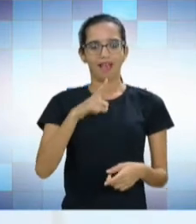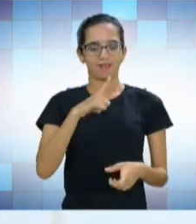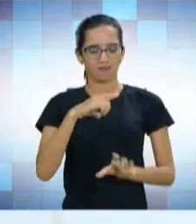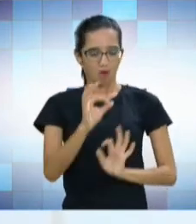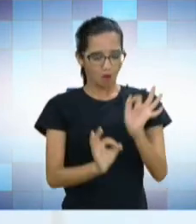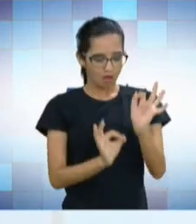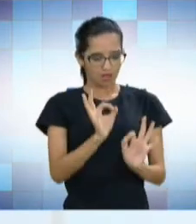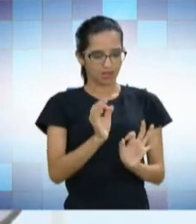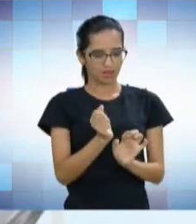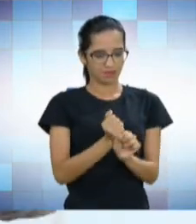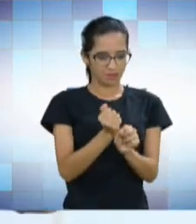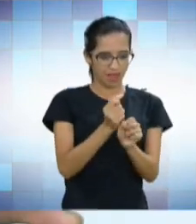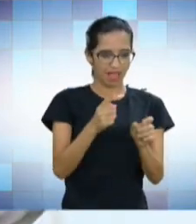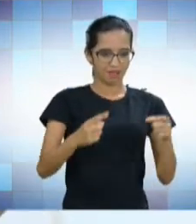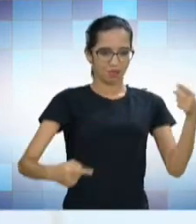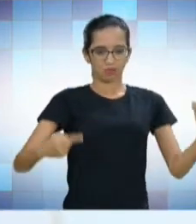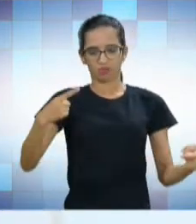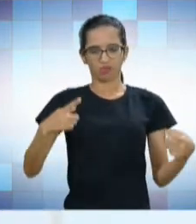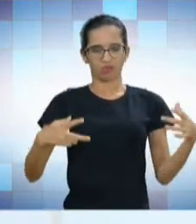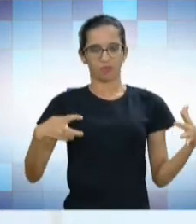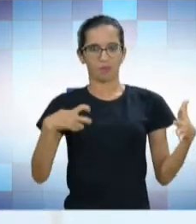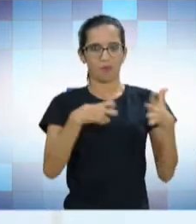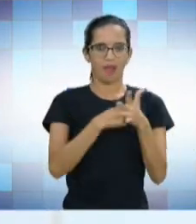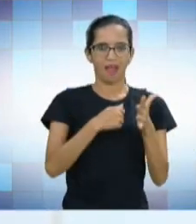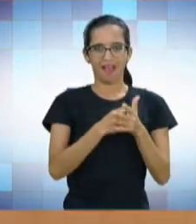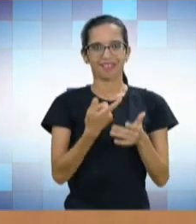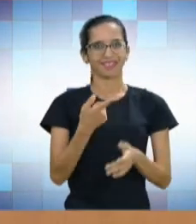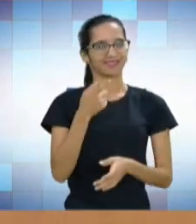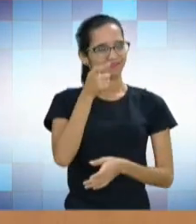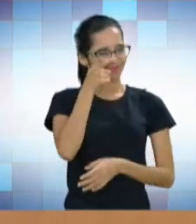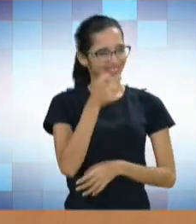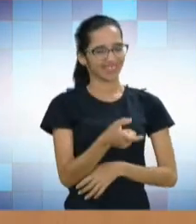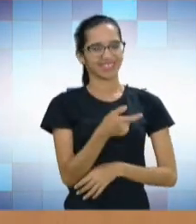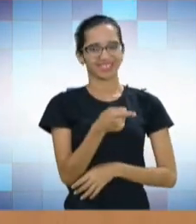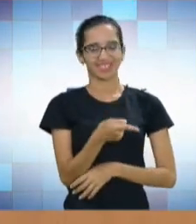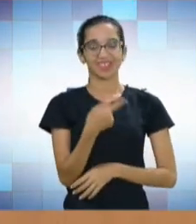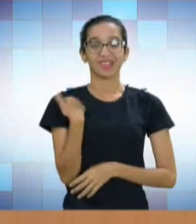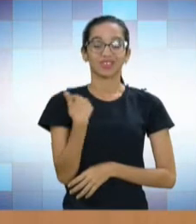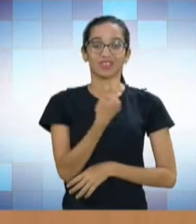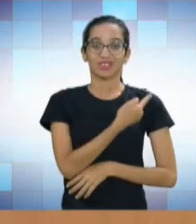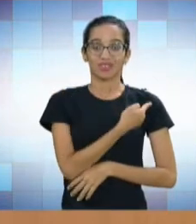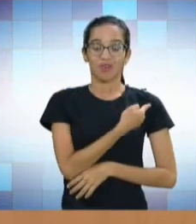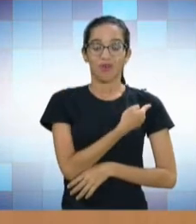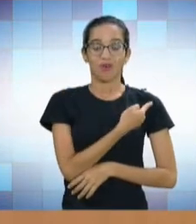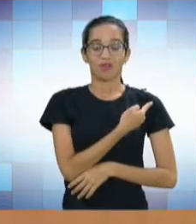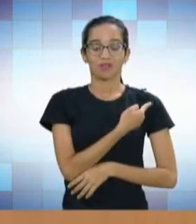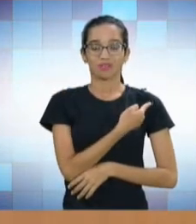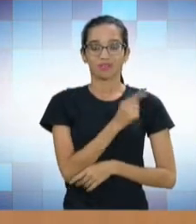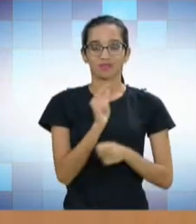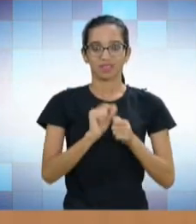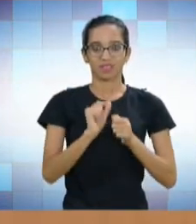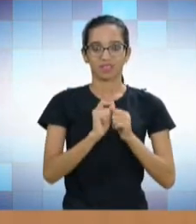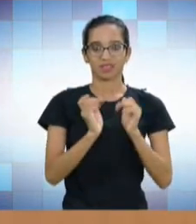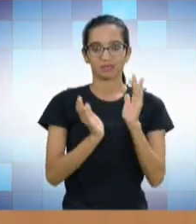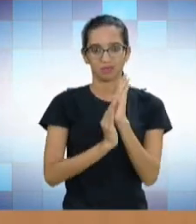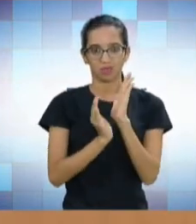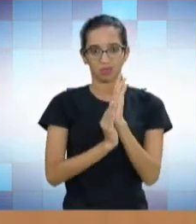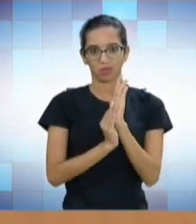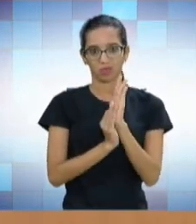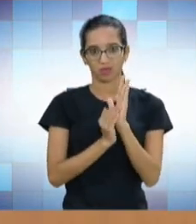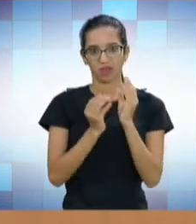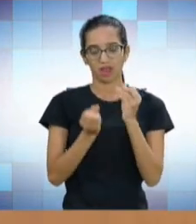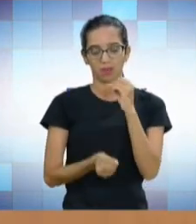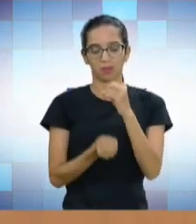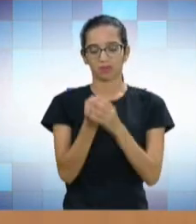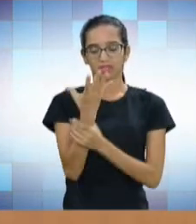robôs ali pra combater com o outro é muito interessante e nós estamos incrementando esse projeto